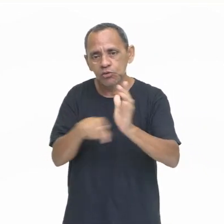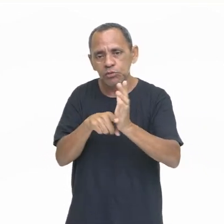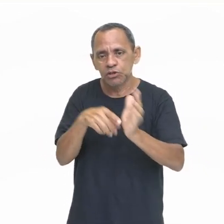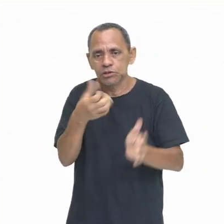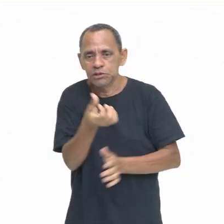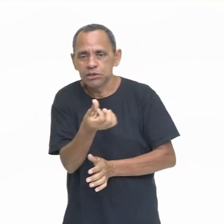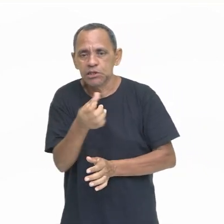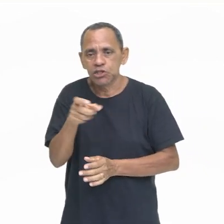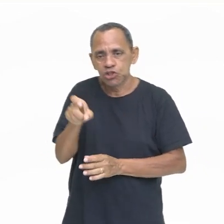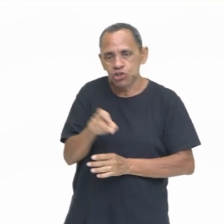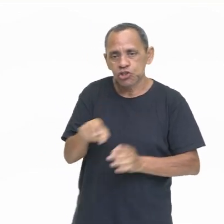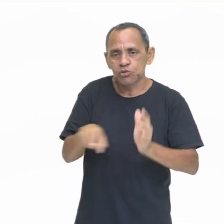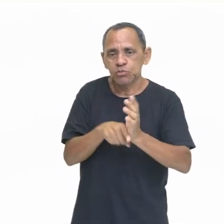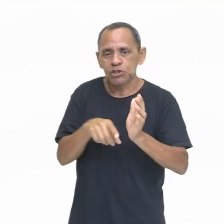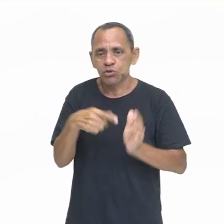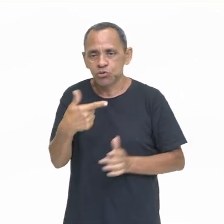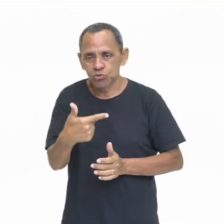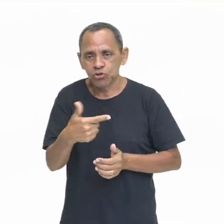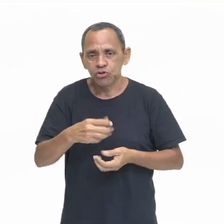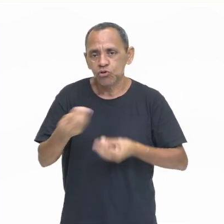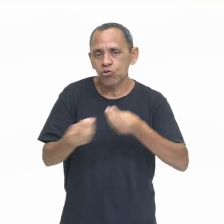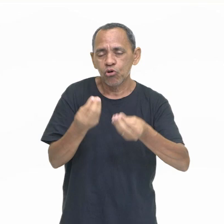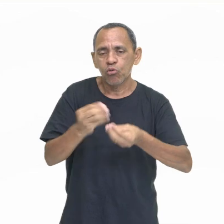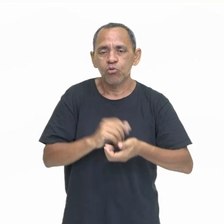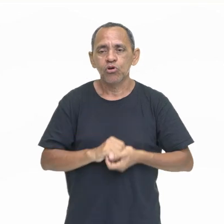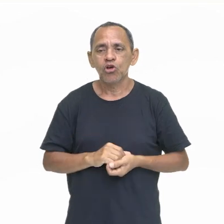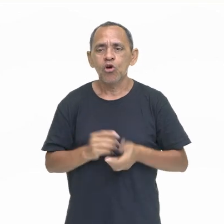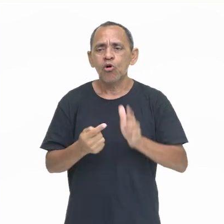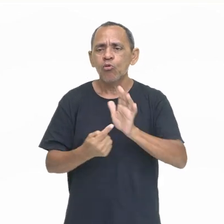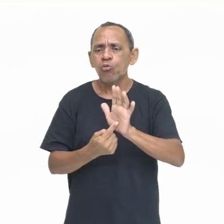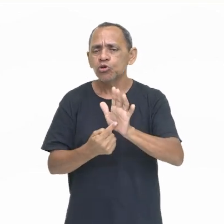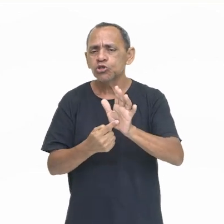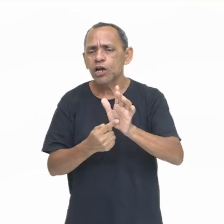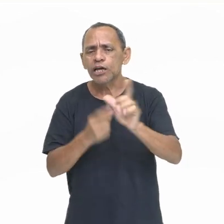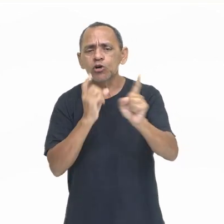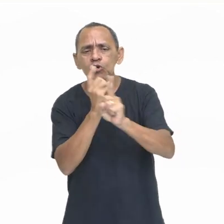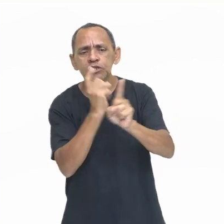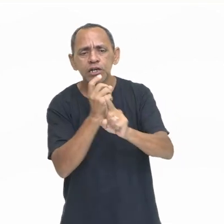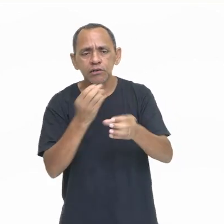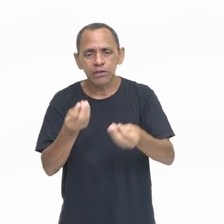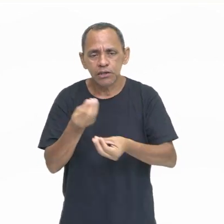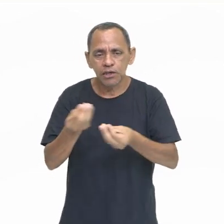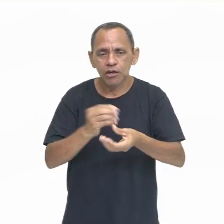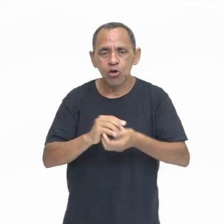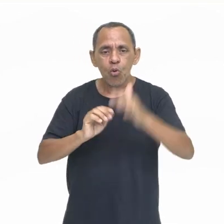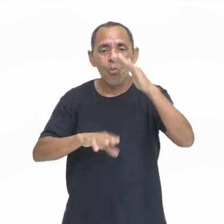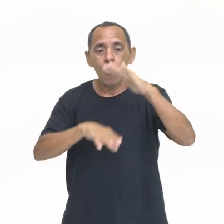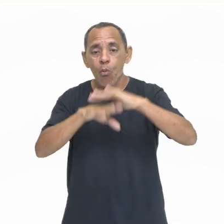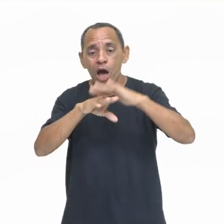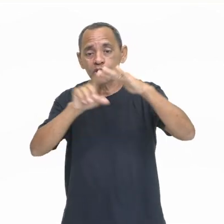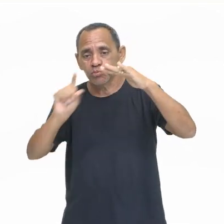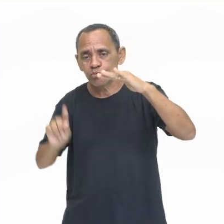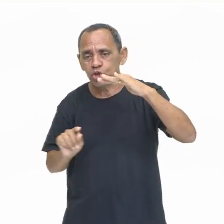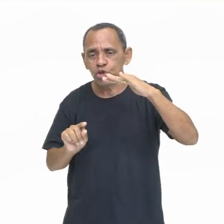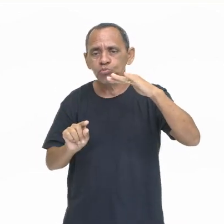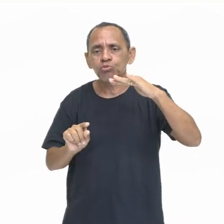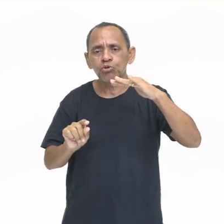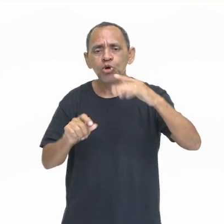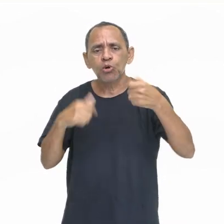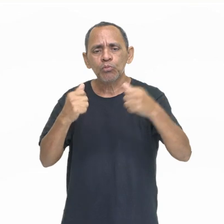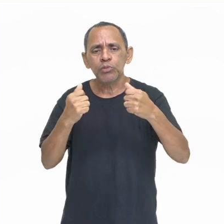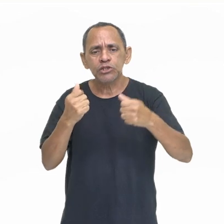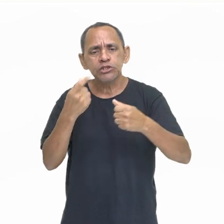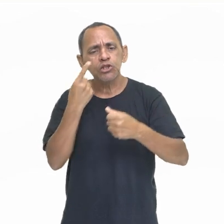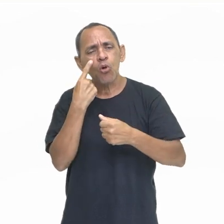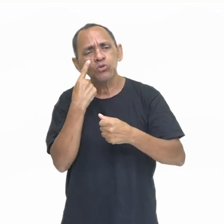mínimo e determine as coordenadas do vértice. Bom, pessoal, para dizer se é ponto de máximo e de mínimo, basta